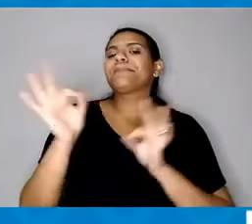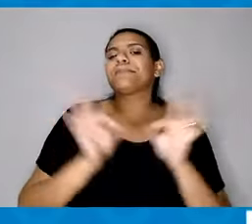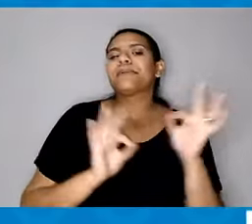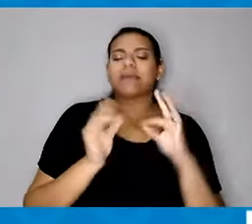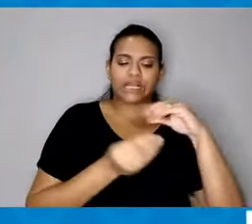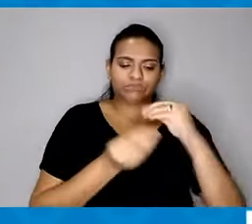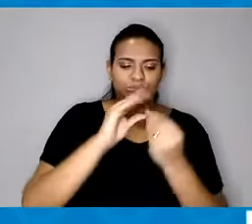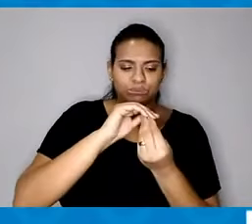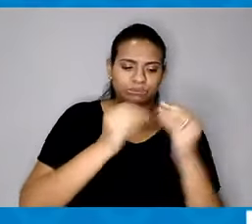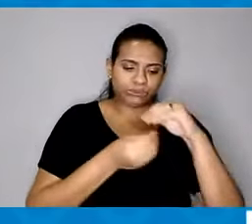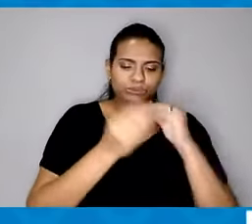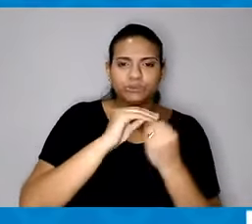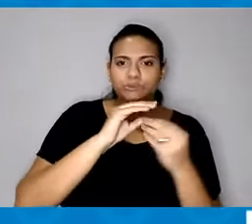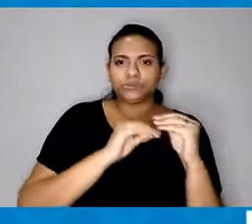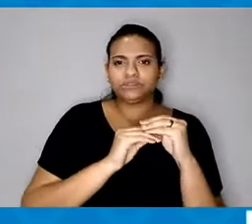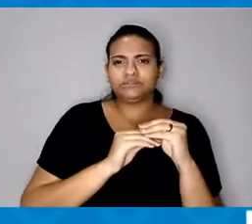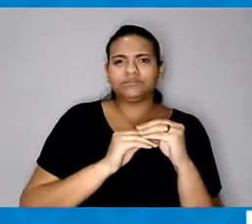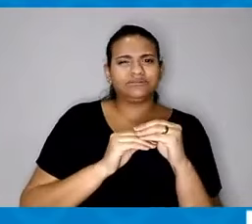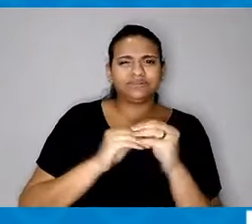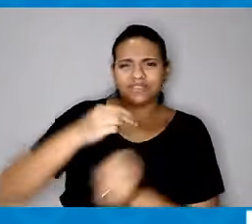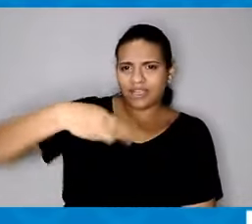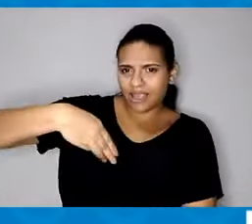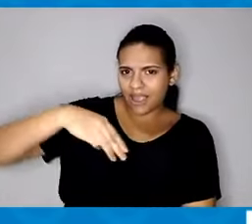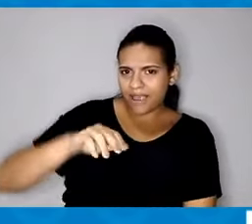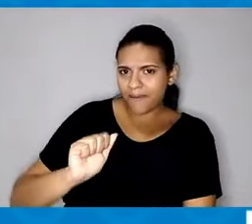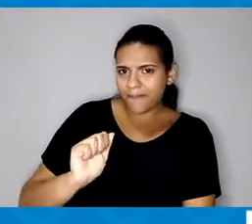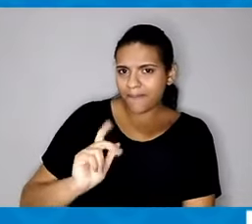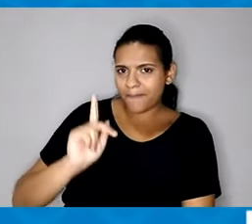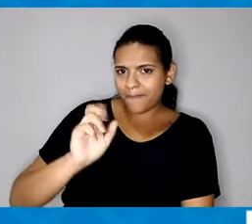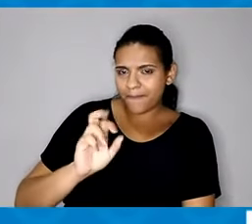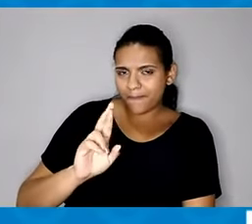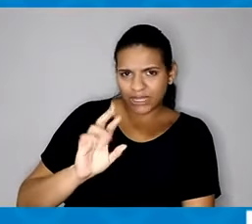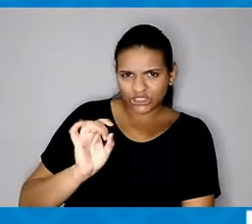de fabricação que dá materialidade,